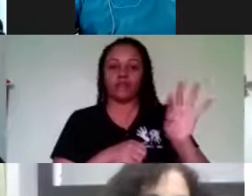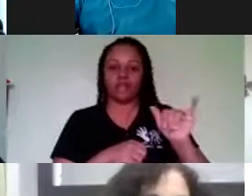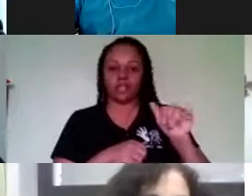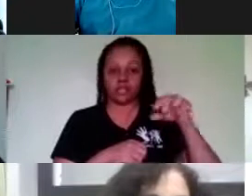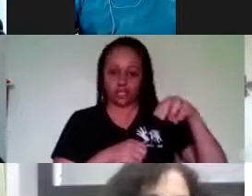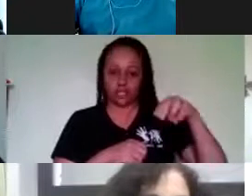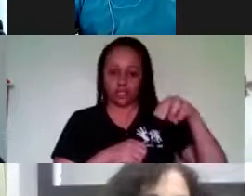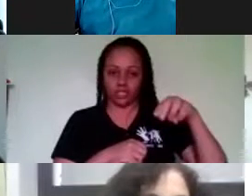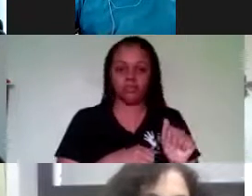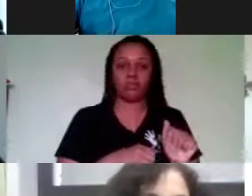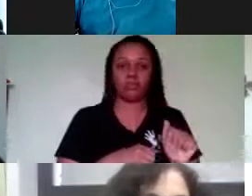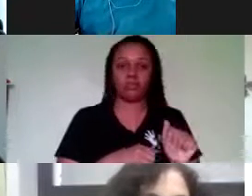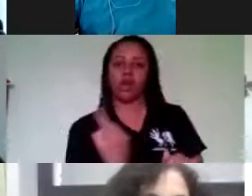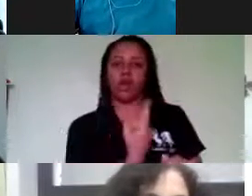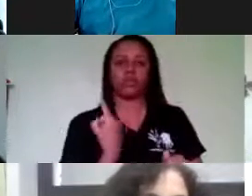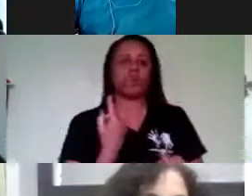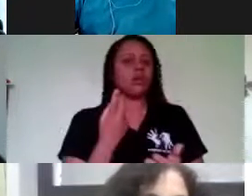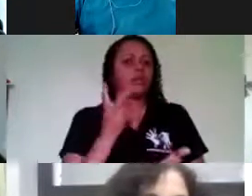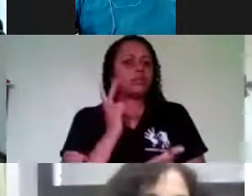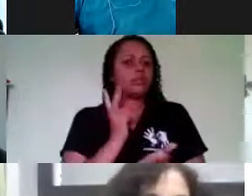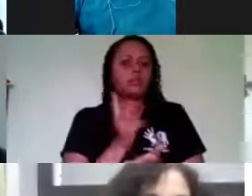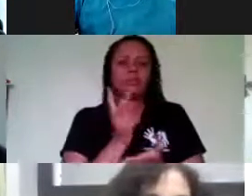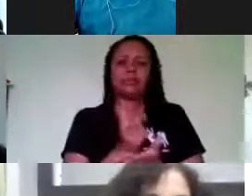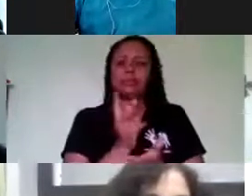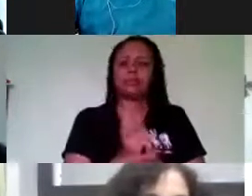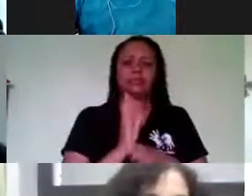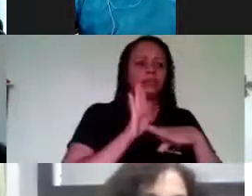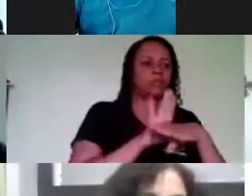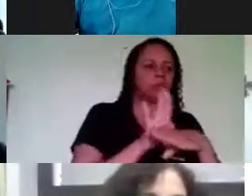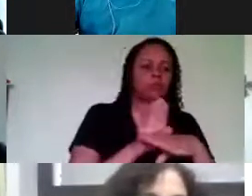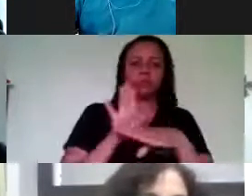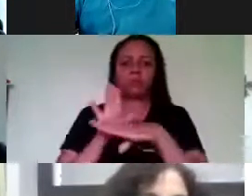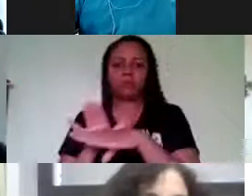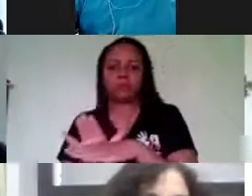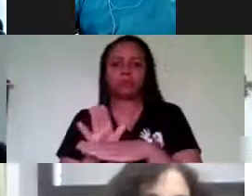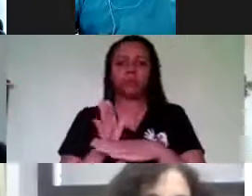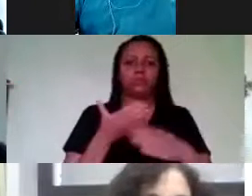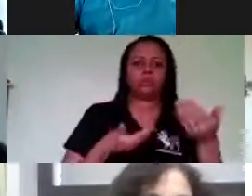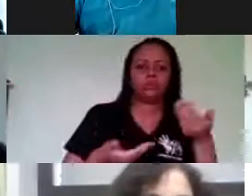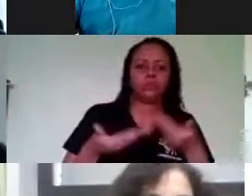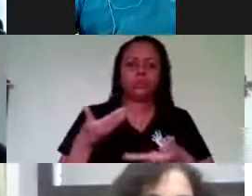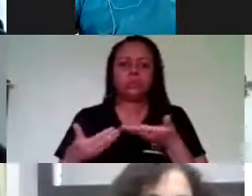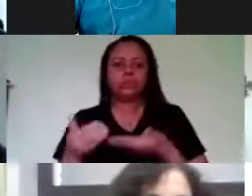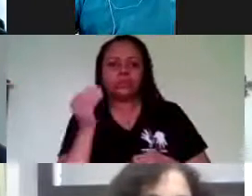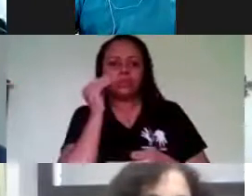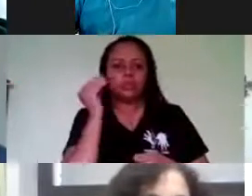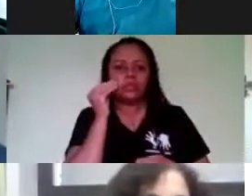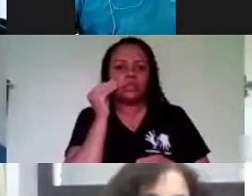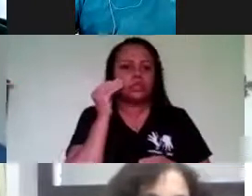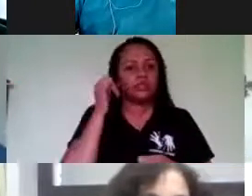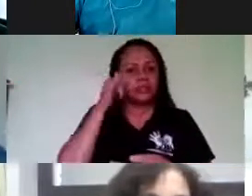incêndios, ou seja, estamos sempre numa atitude reativa a essas tentativas